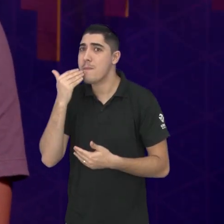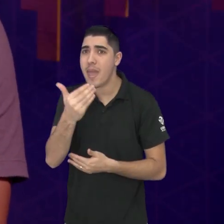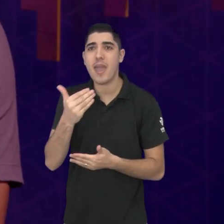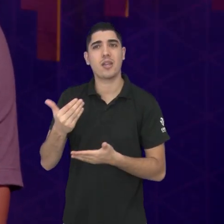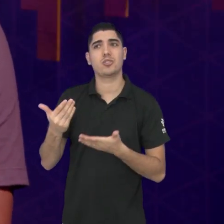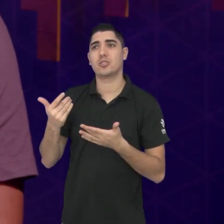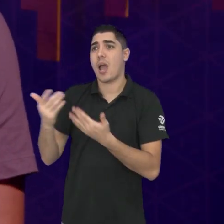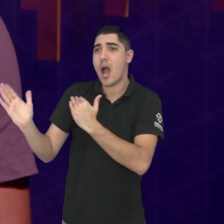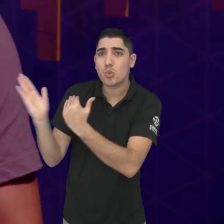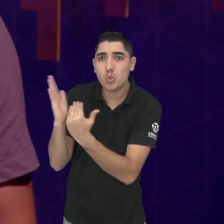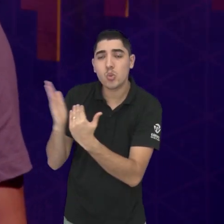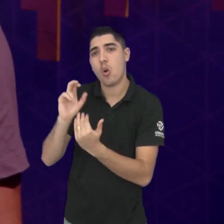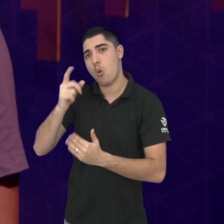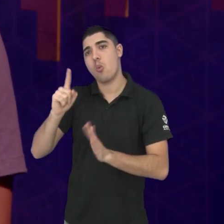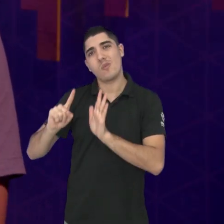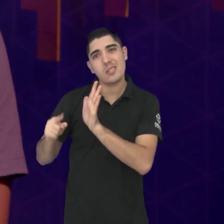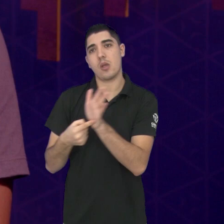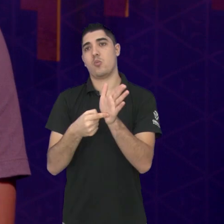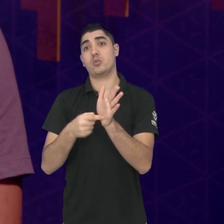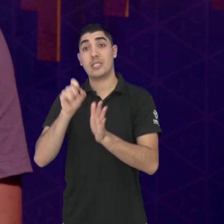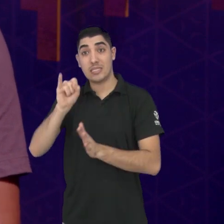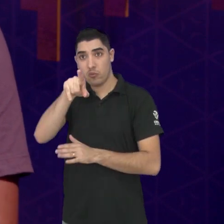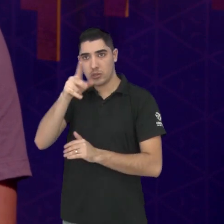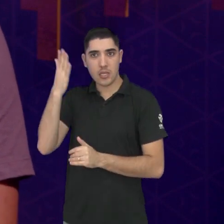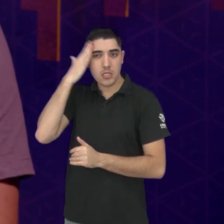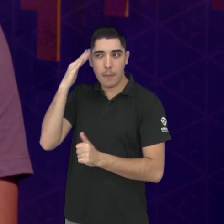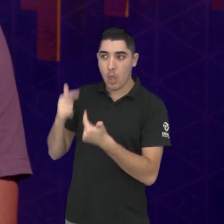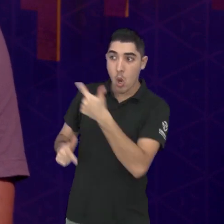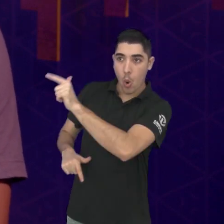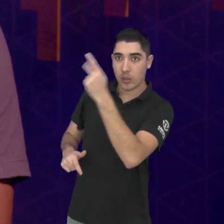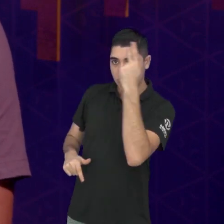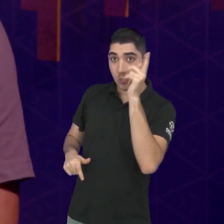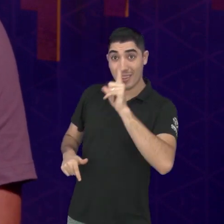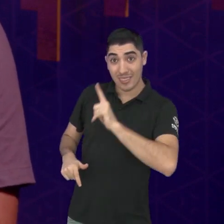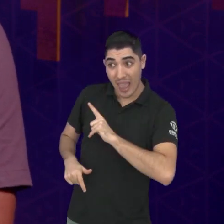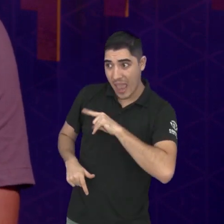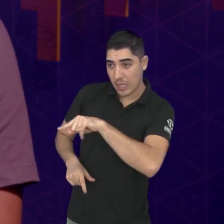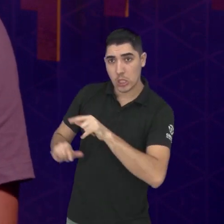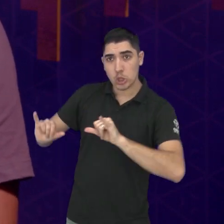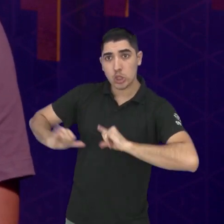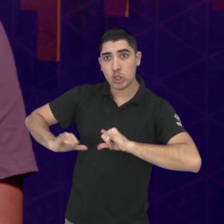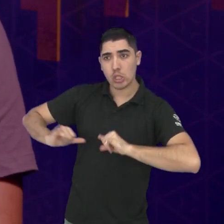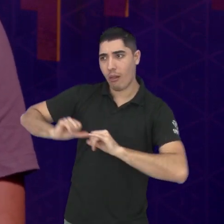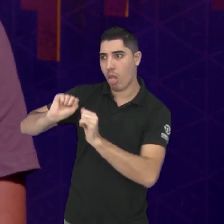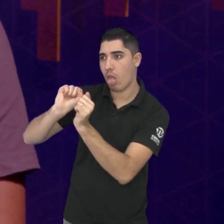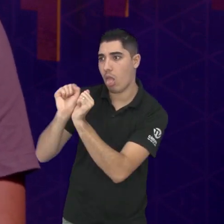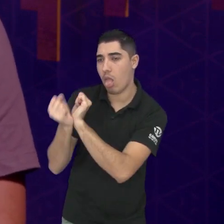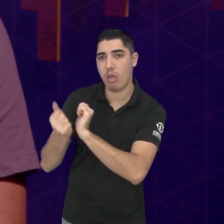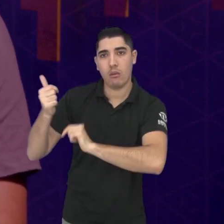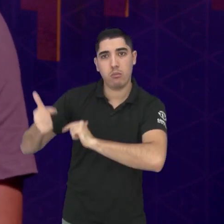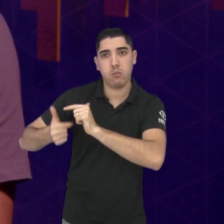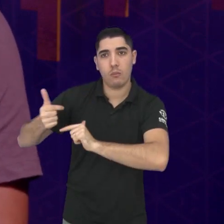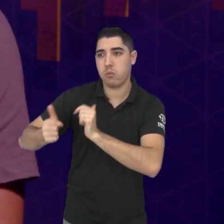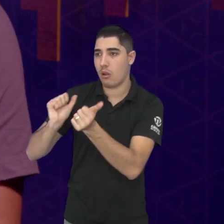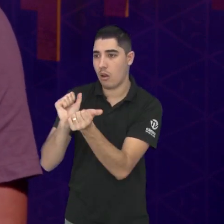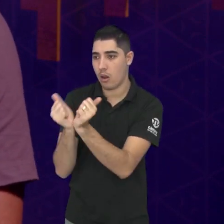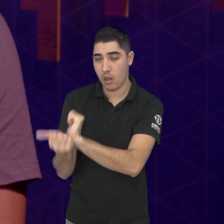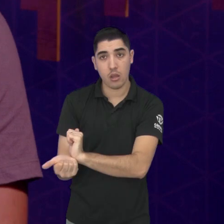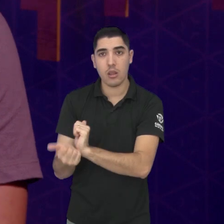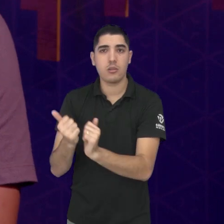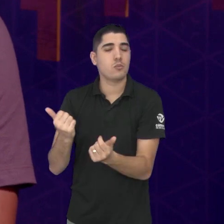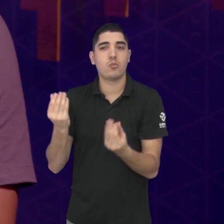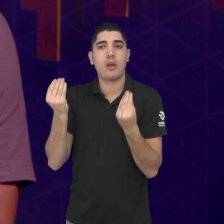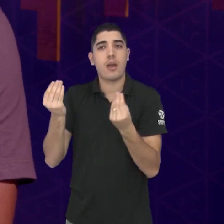alguma maneira. Denuncia, né, se você sabe de alguém, porque não é possível